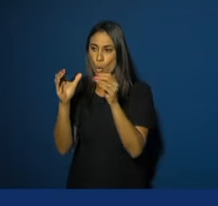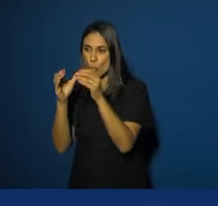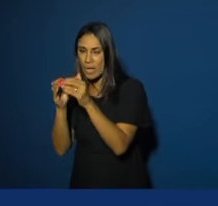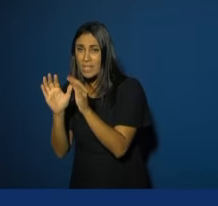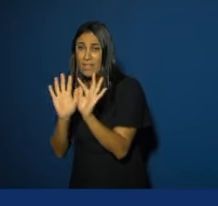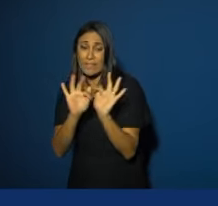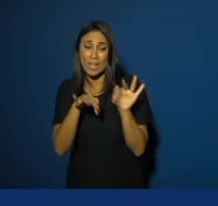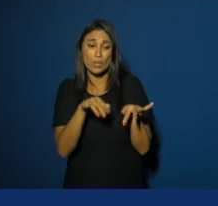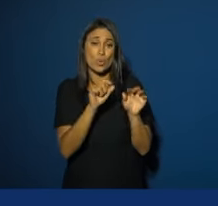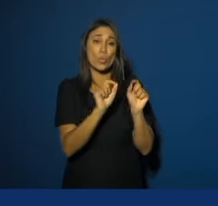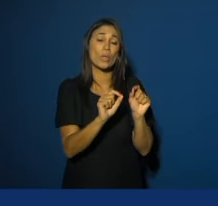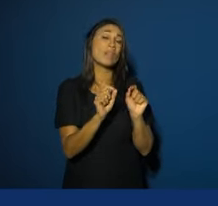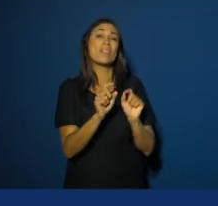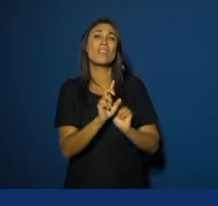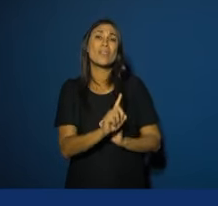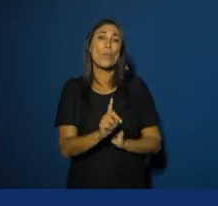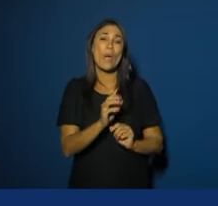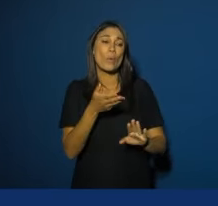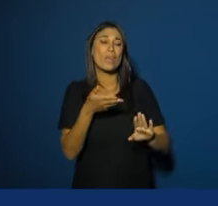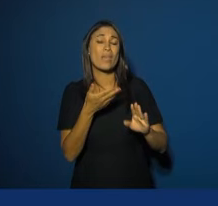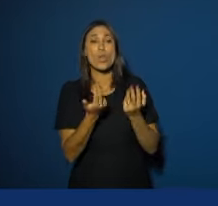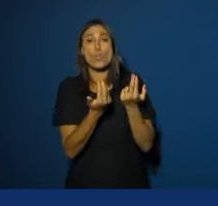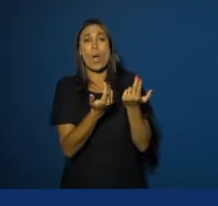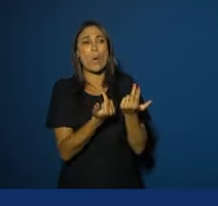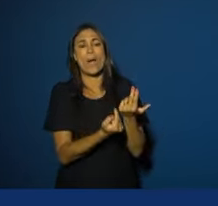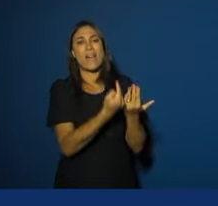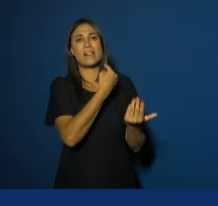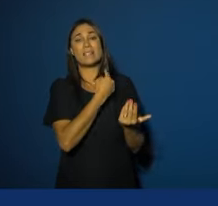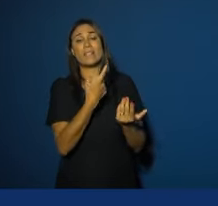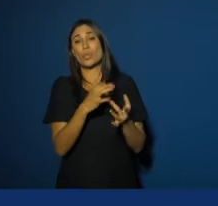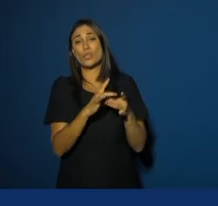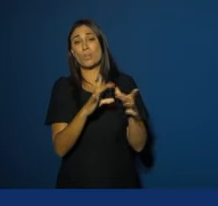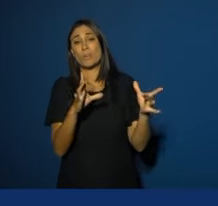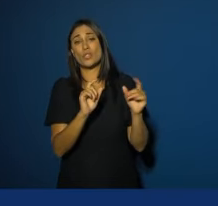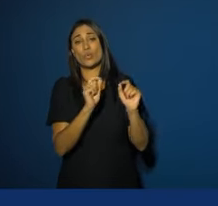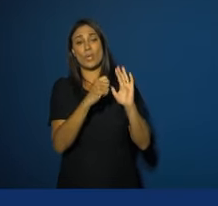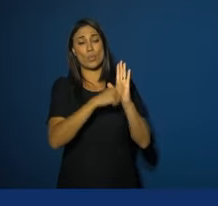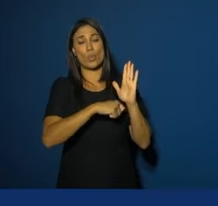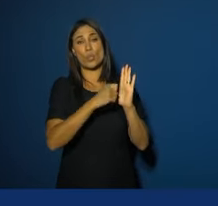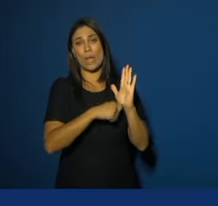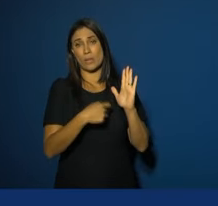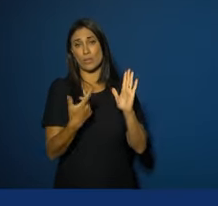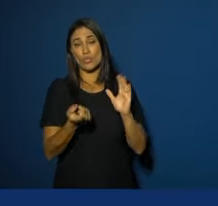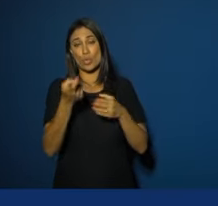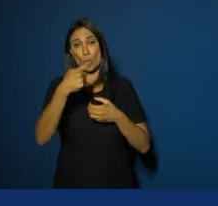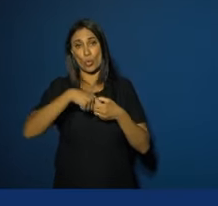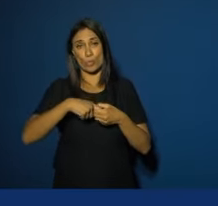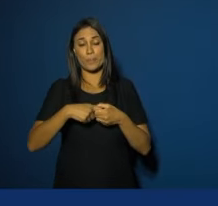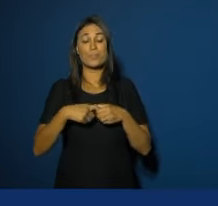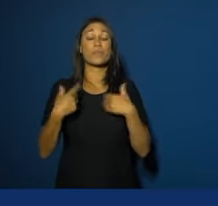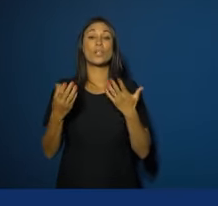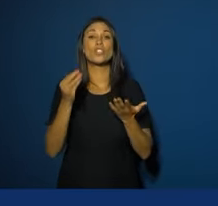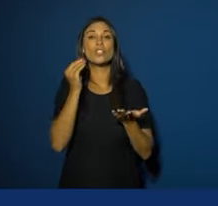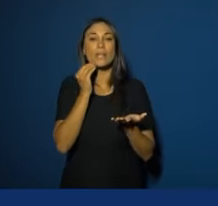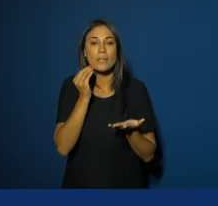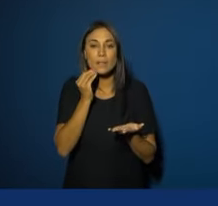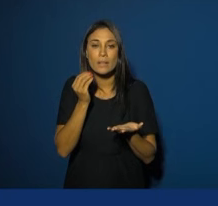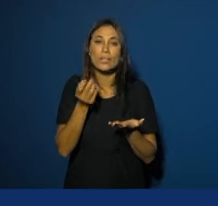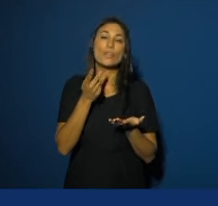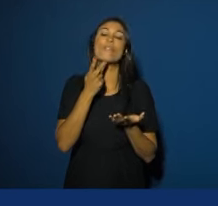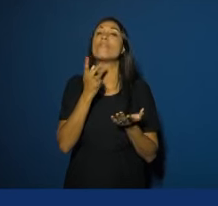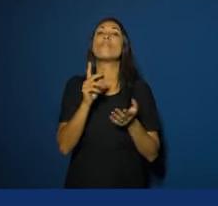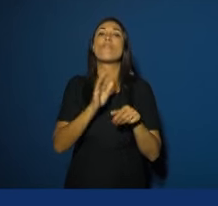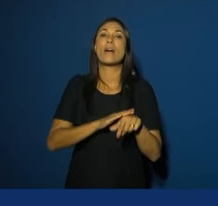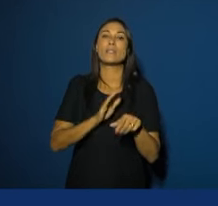terminou o que saiu não Era exatamente o que entrou e aquilo não permitiu a solução para os contratos estressados nós estamos tentando fazer isso da maneira mais